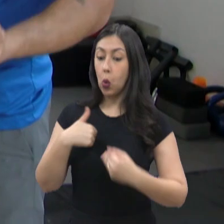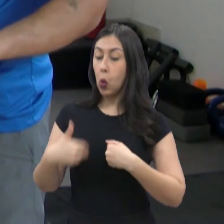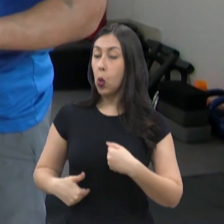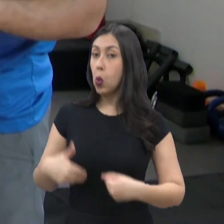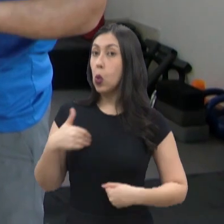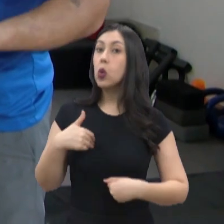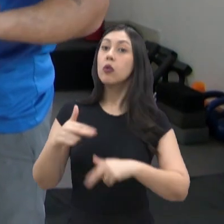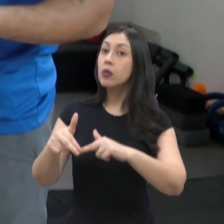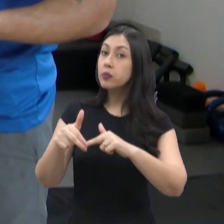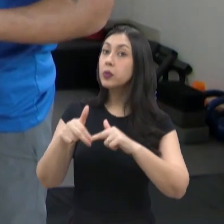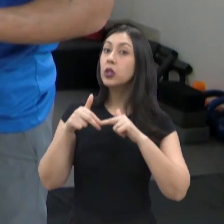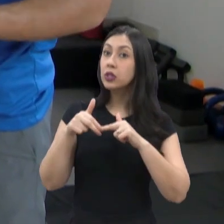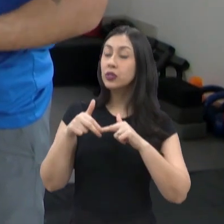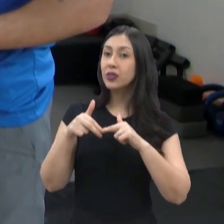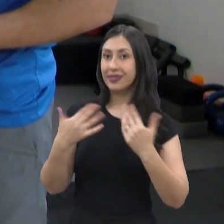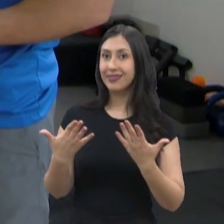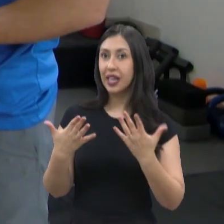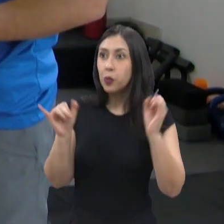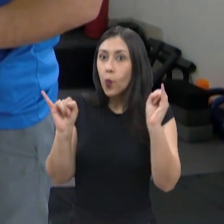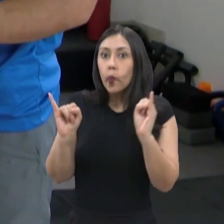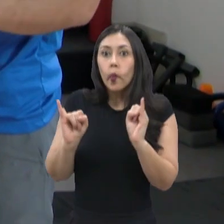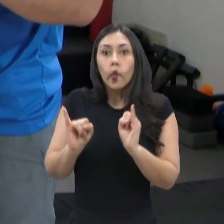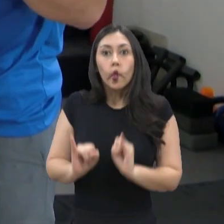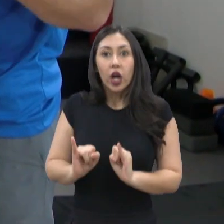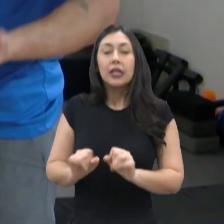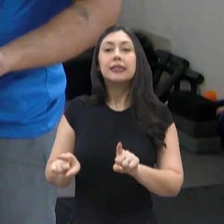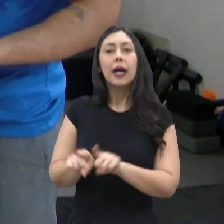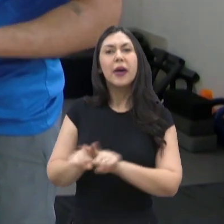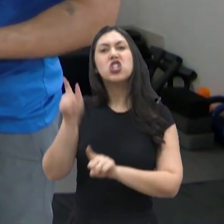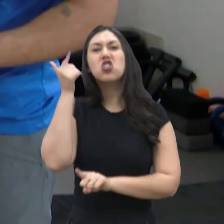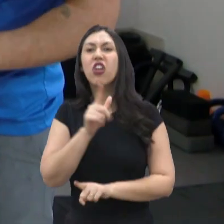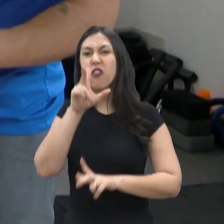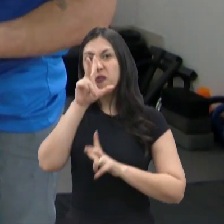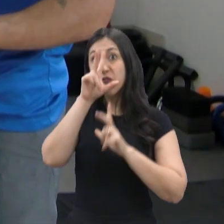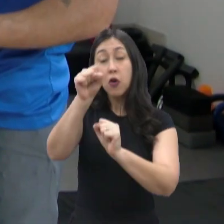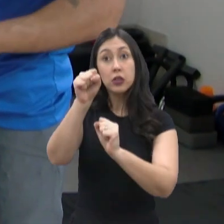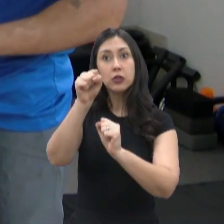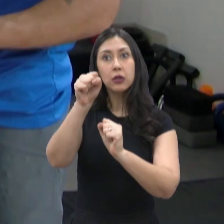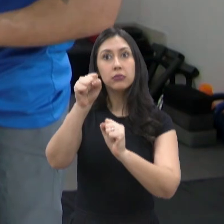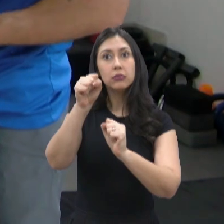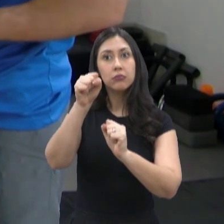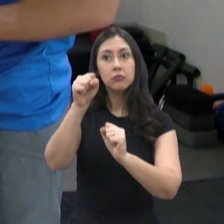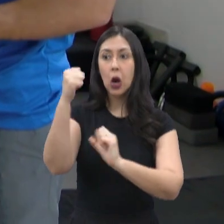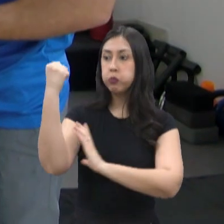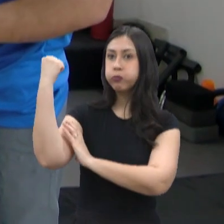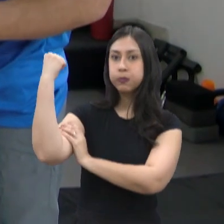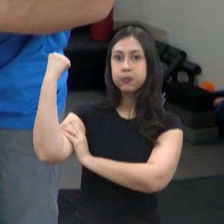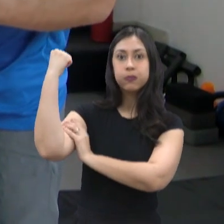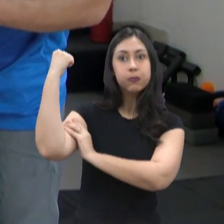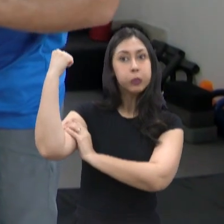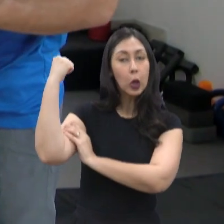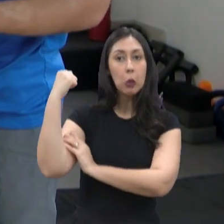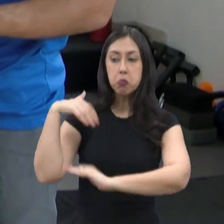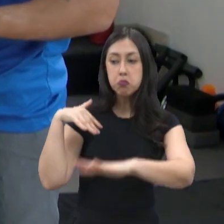um alto índice de queima calórica e você desenvolve força, desenvolve massa muscular, mobilidade, flexibilidade.